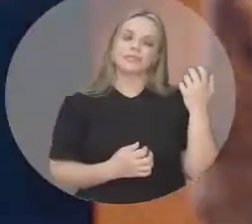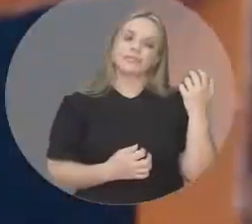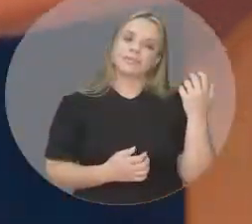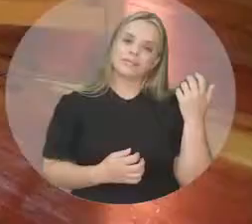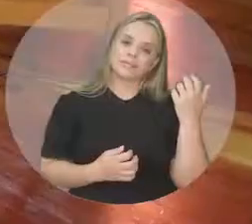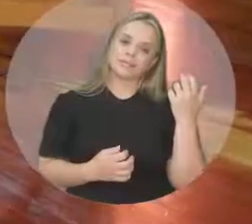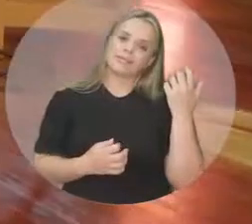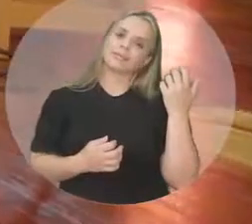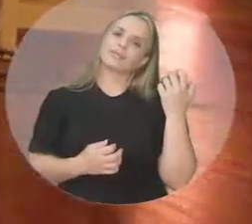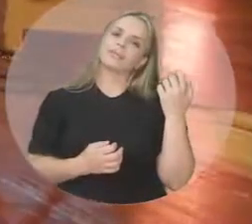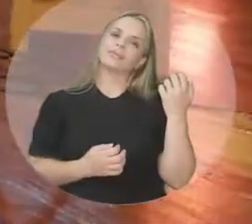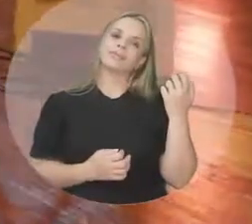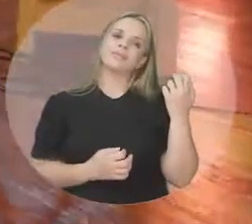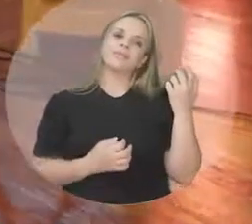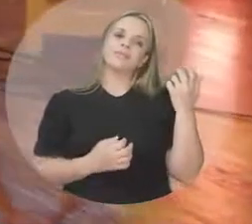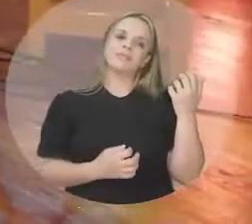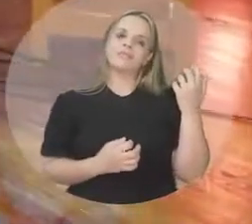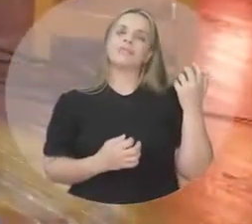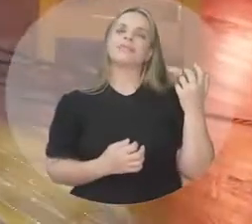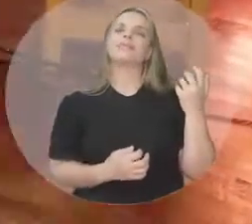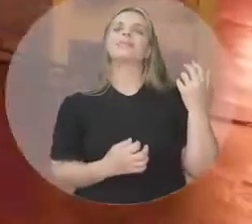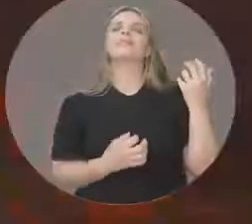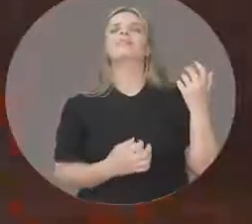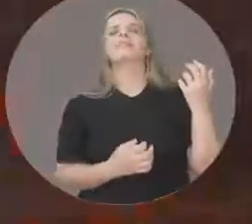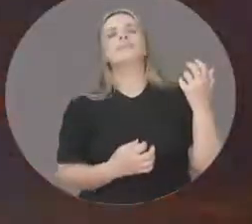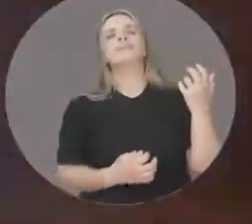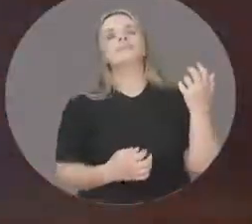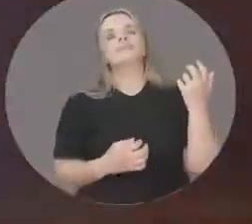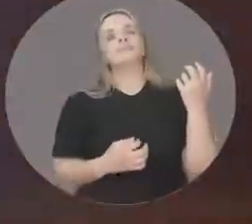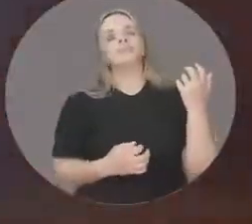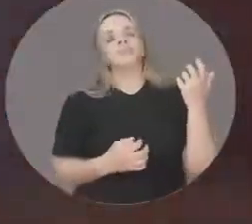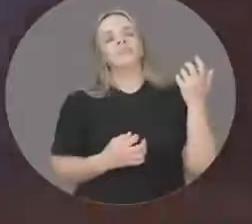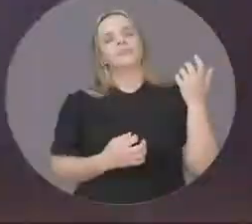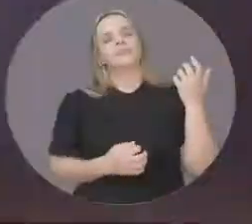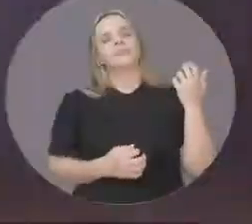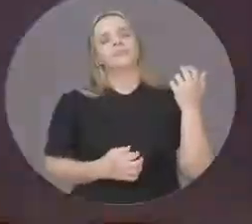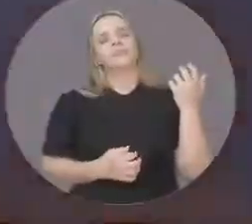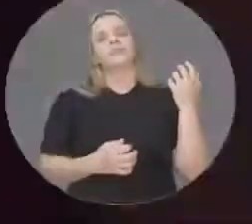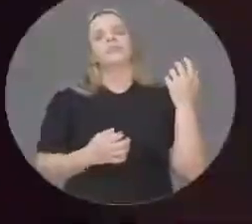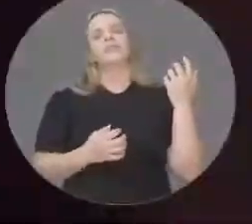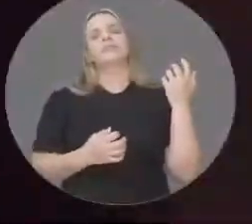andaia. Andaia, andaia, vamos todos na andaia. Chapada e